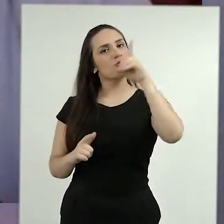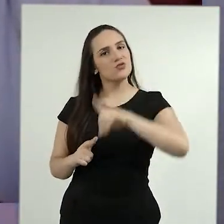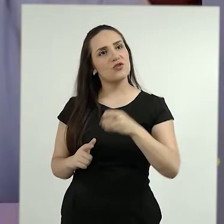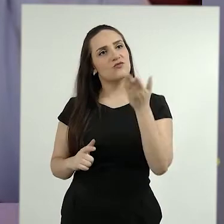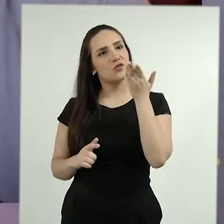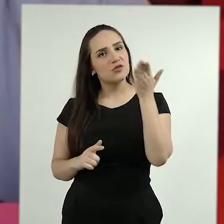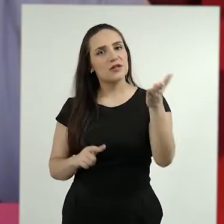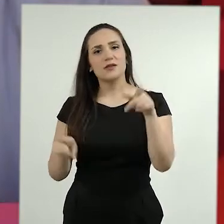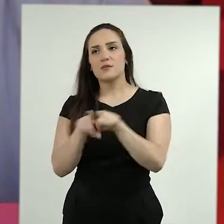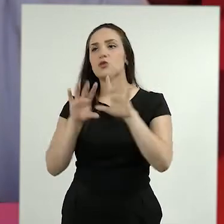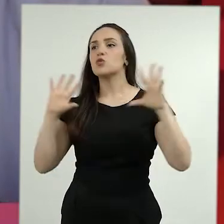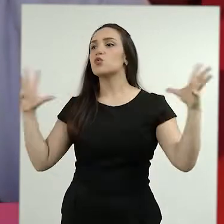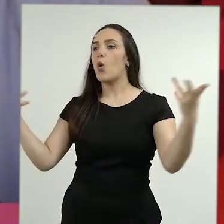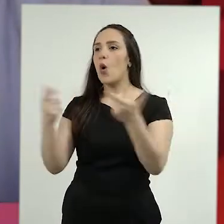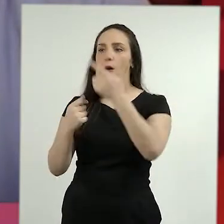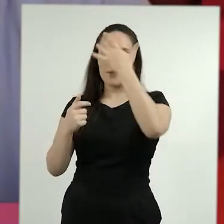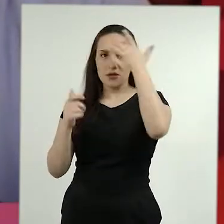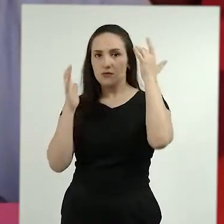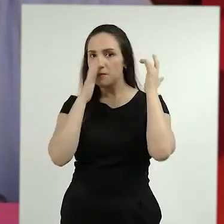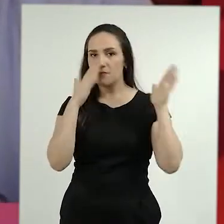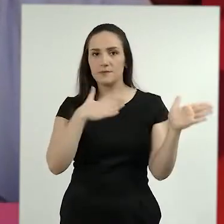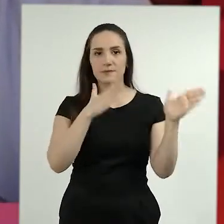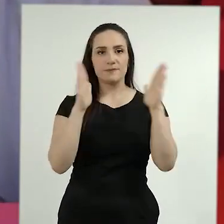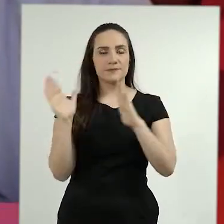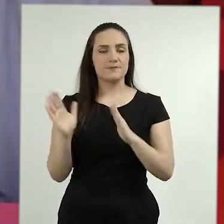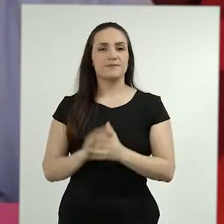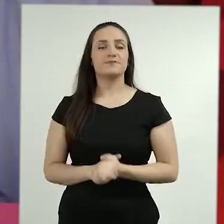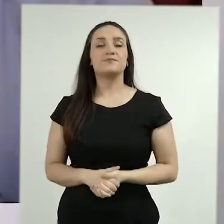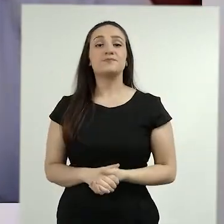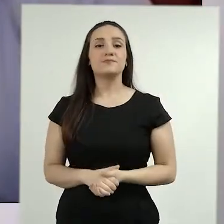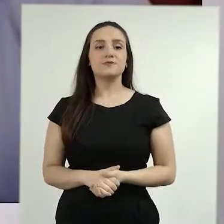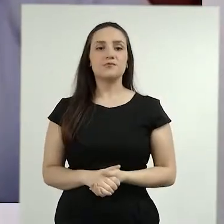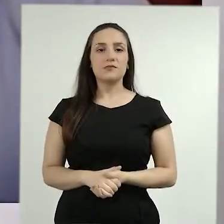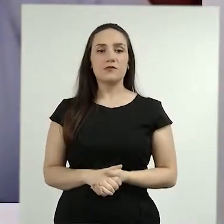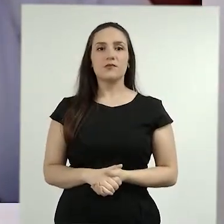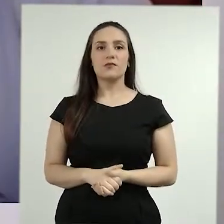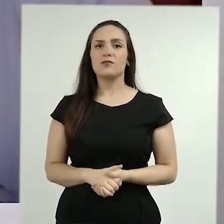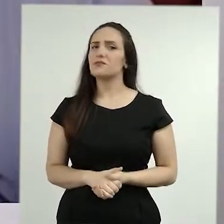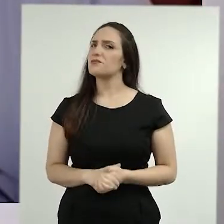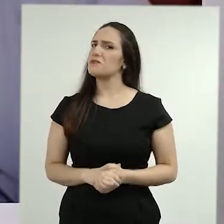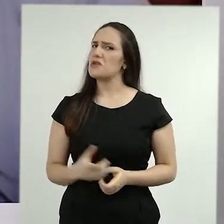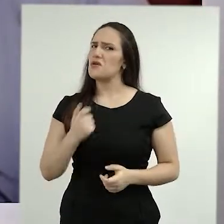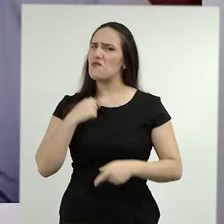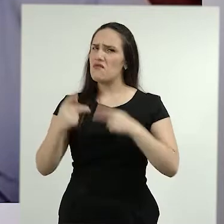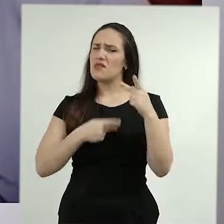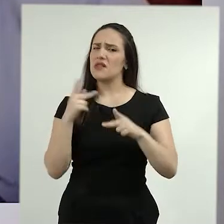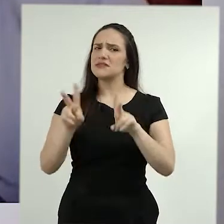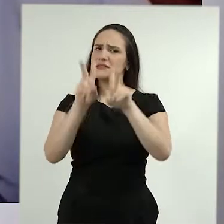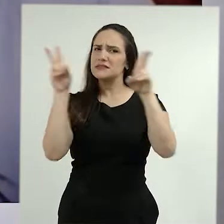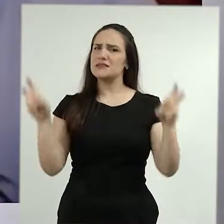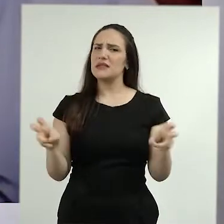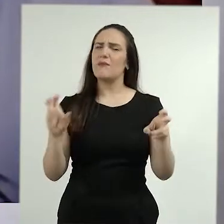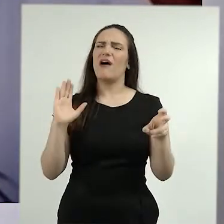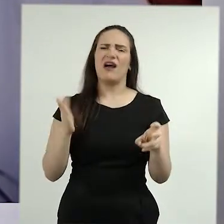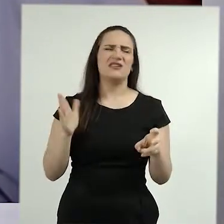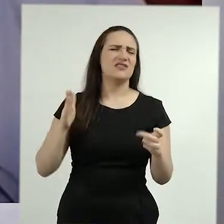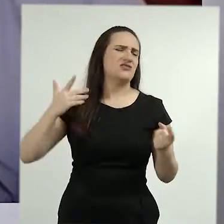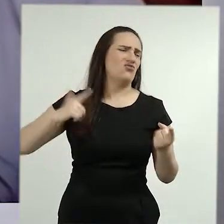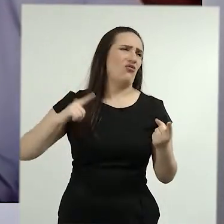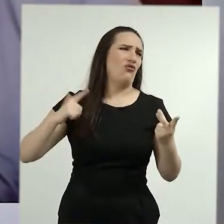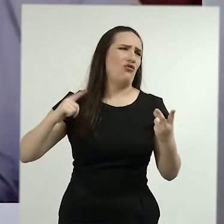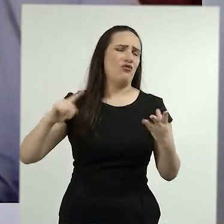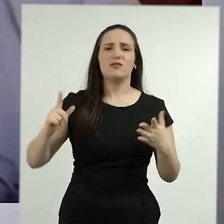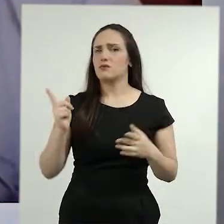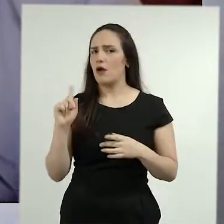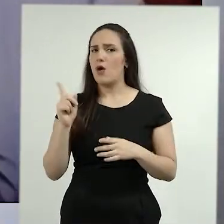dia a você e a todos que estão nos assistindo. Bom, eu não vou dizer que é um assunto já batido, falar um pouquinho